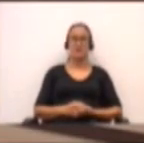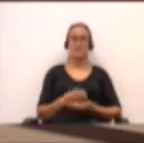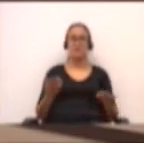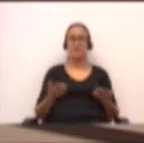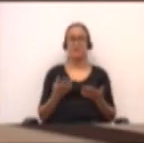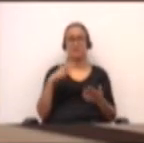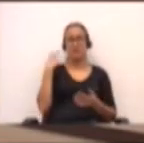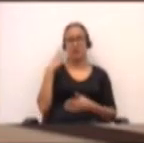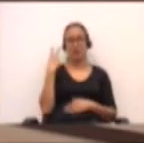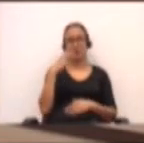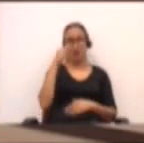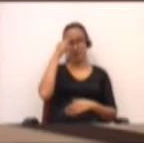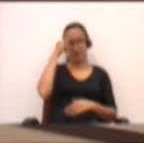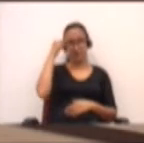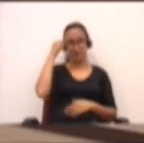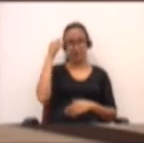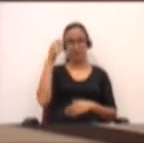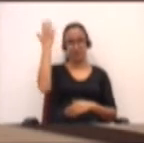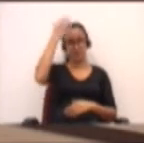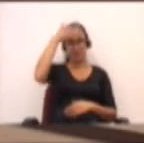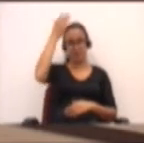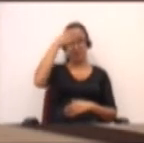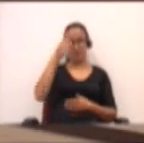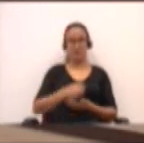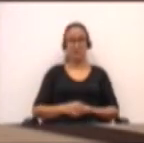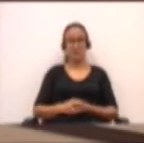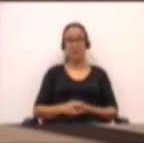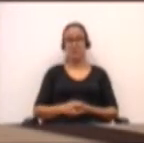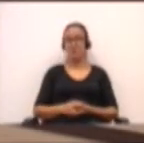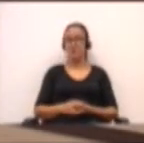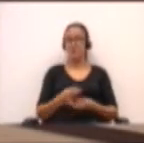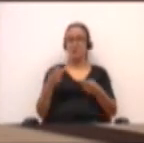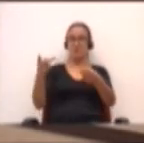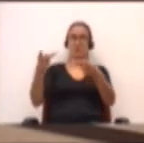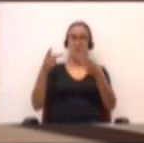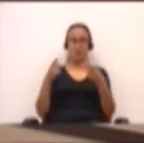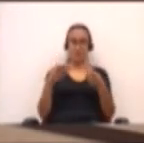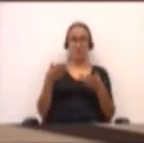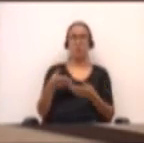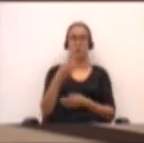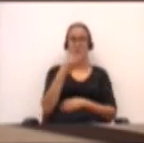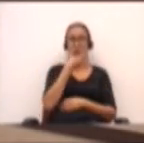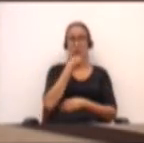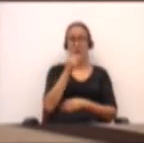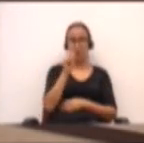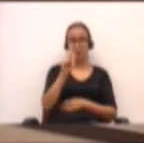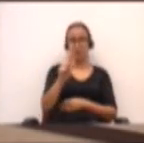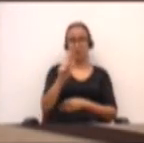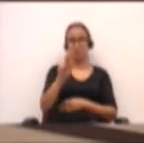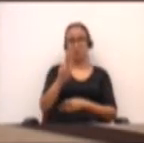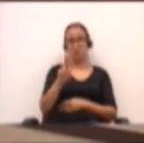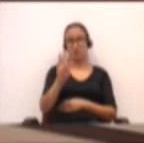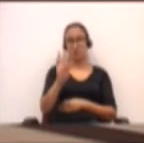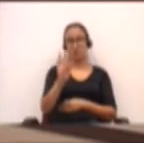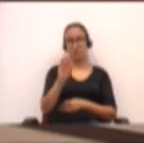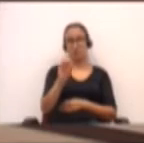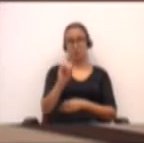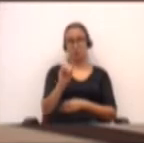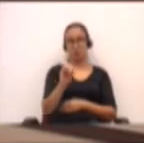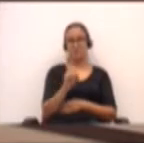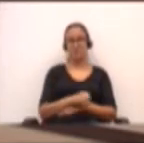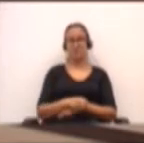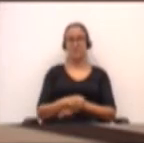ao vereador Dr. Júlio e à vereadora Érica Tanque que conduza o senhor Guto Rodrigues até a tribuna de 5 minutos